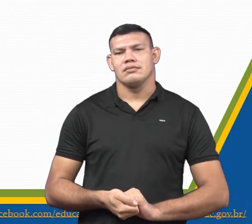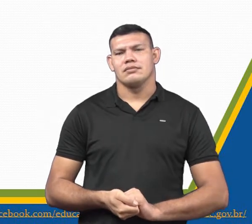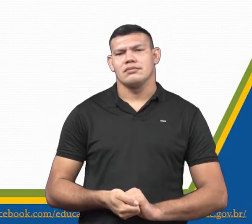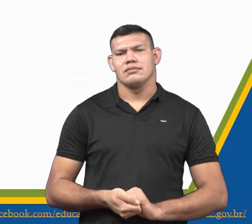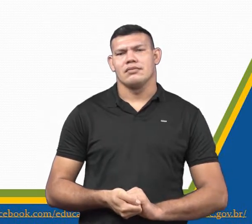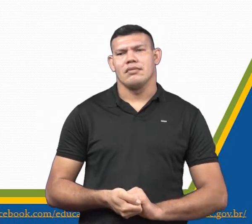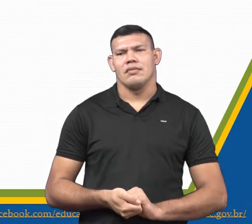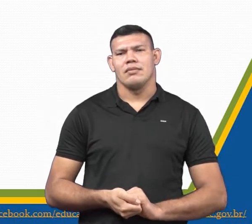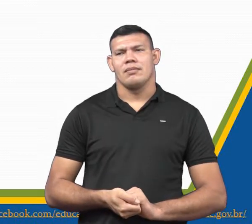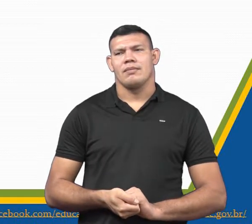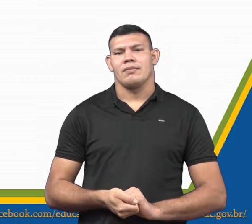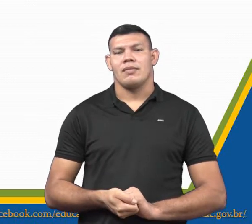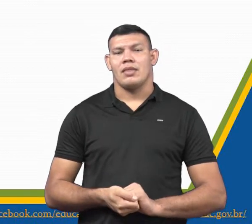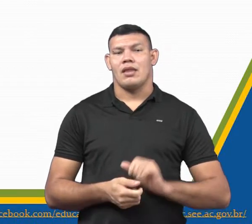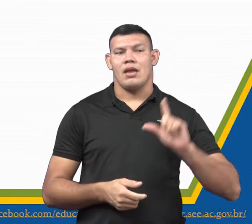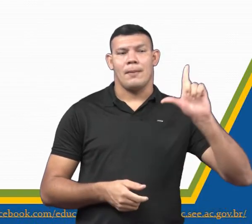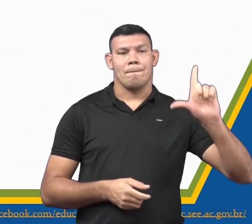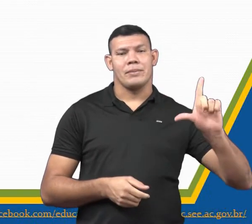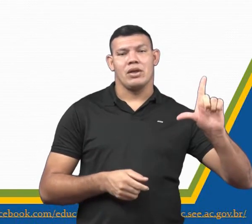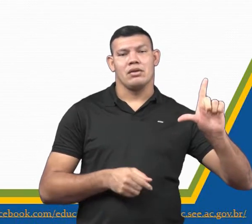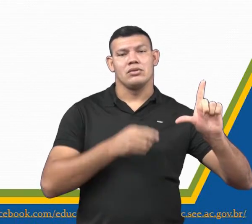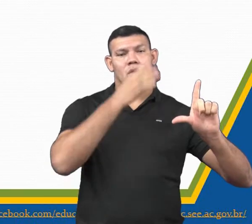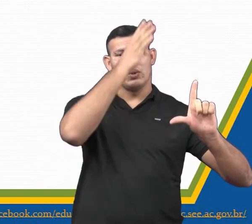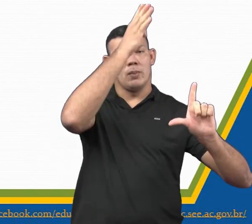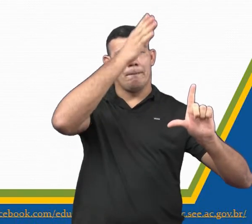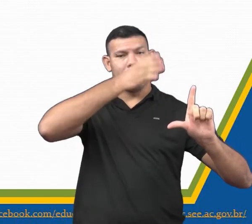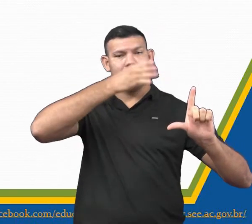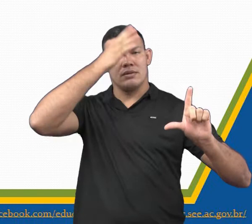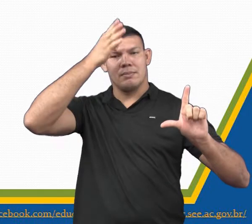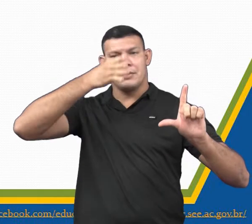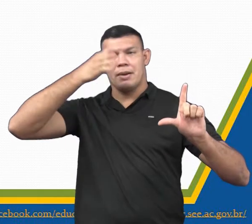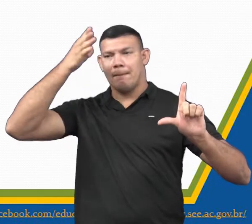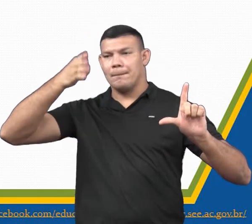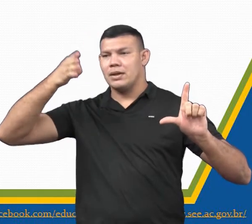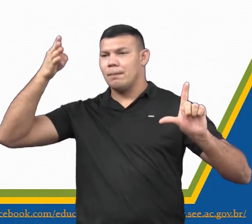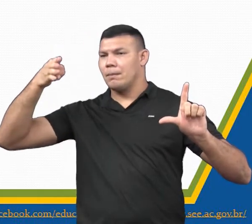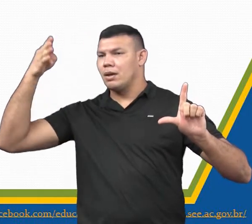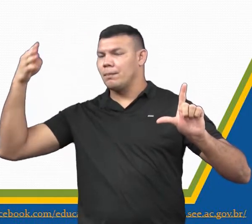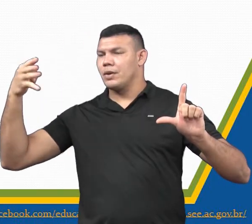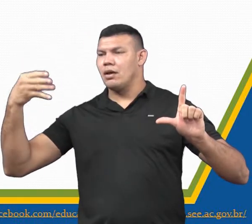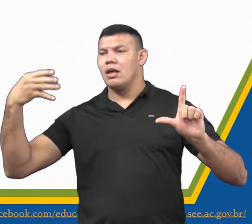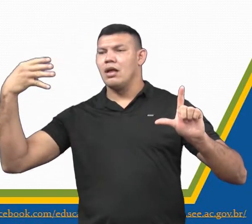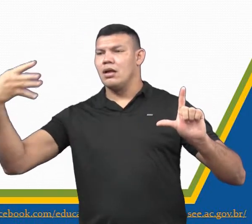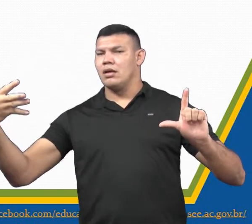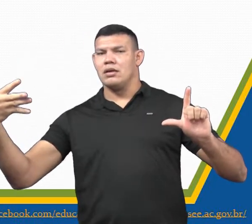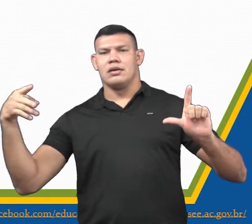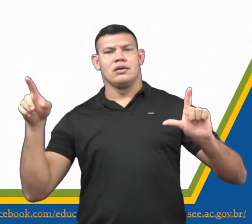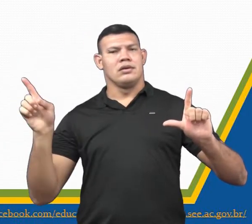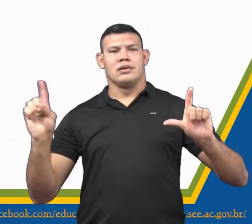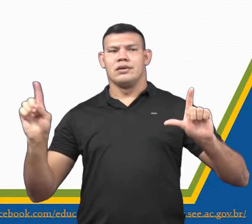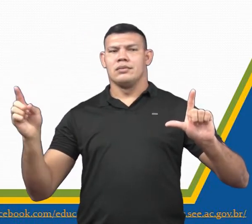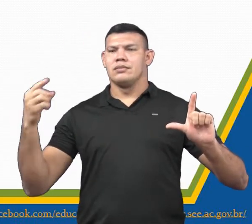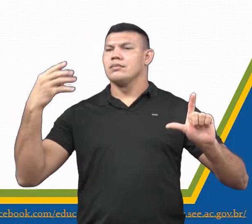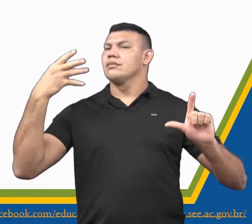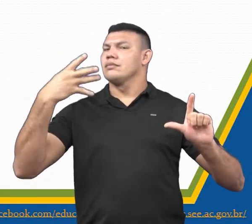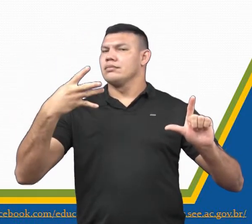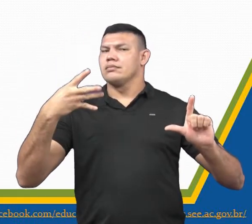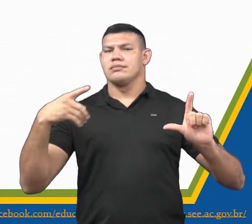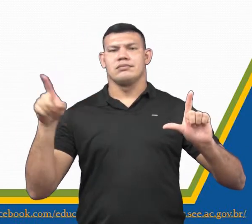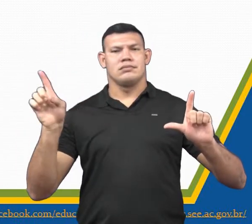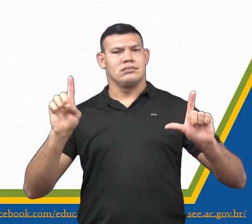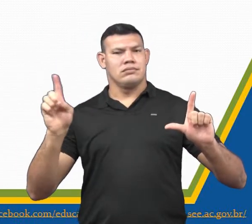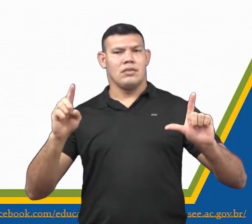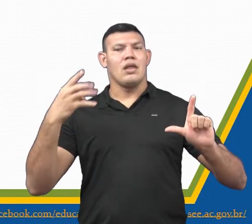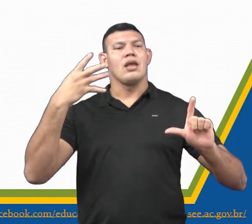Próximo número, o algarismo 4 também está aí de verde. E ele está na terceira ordem da primeira classe das